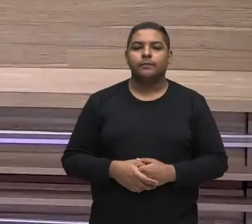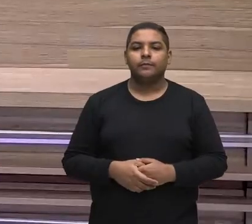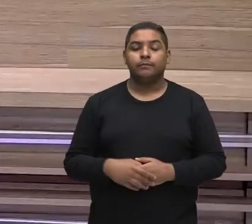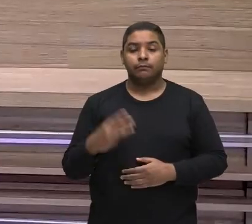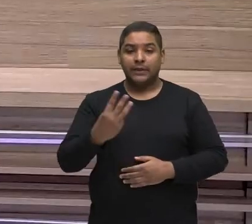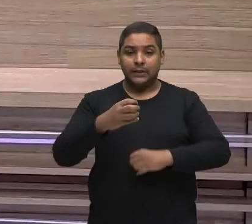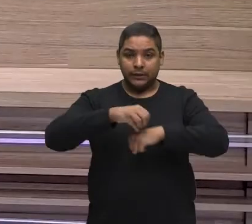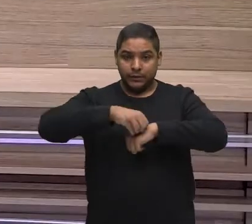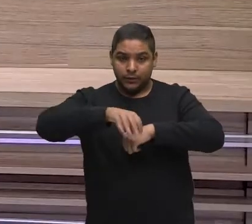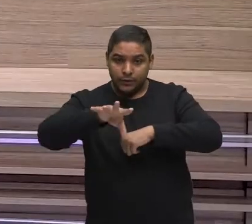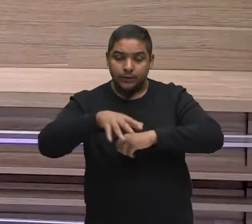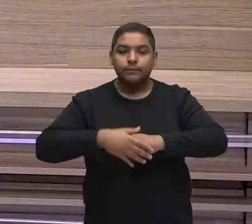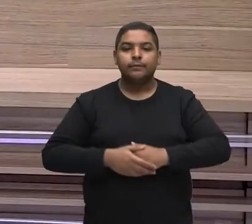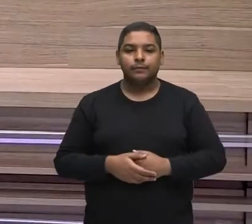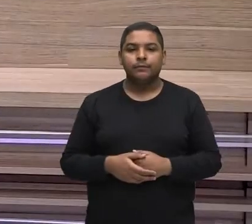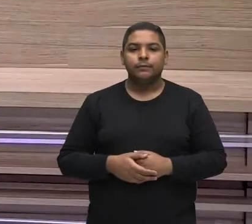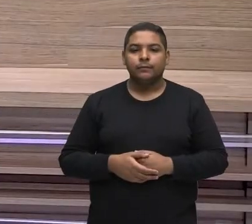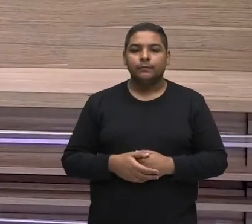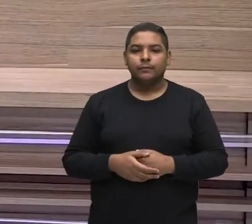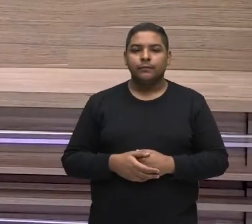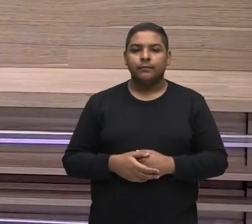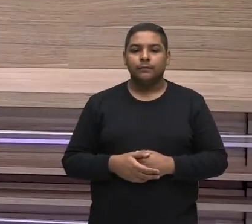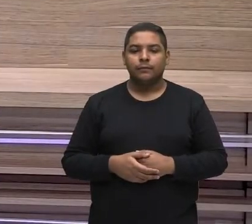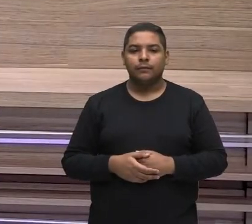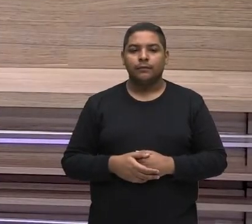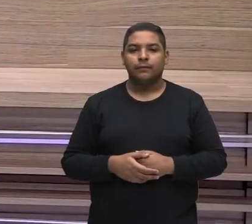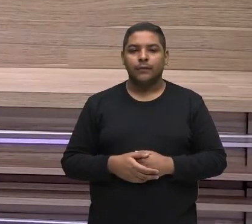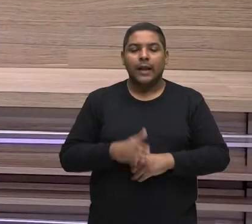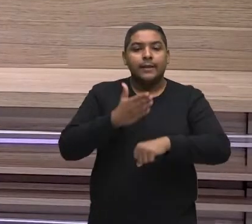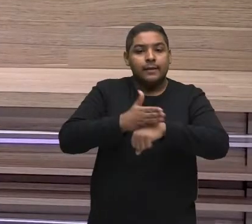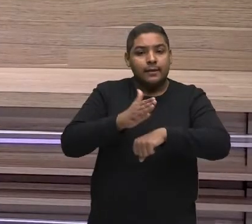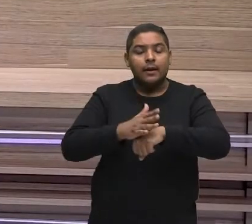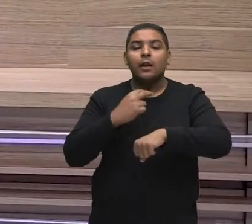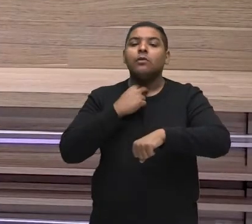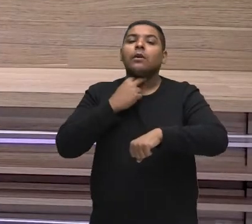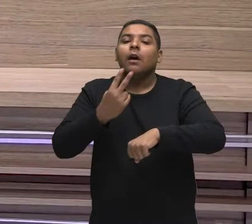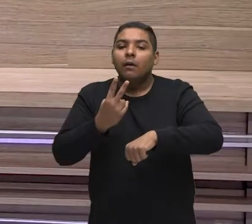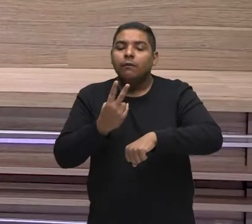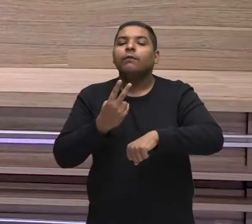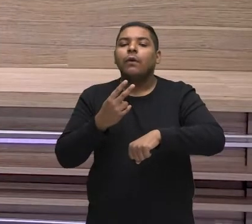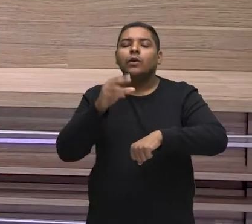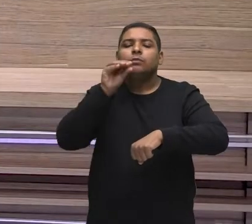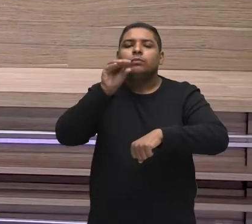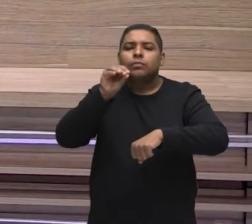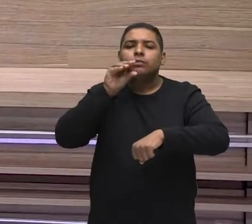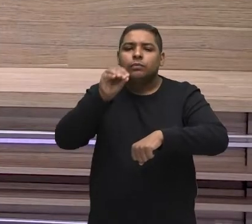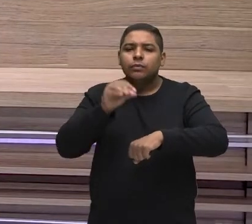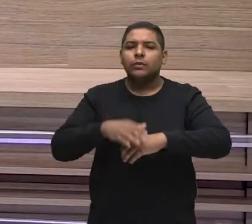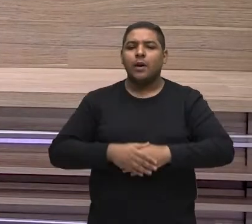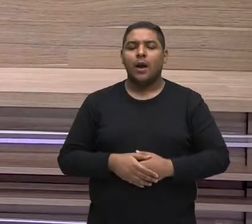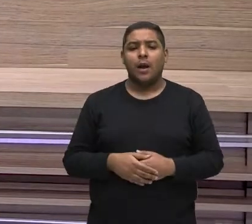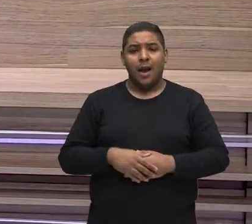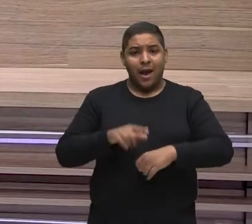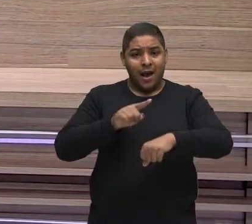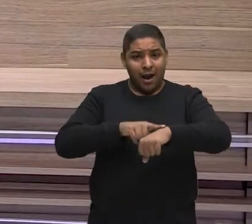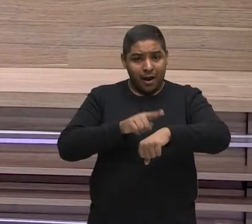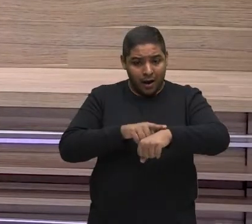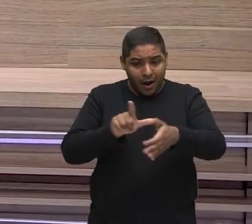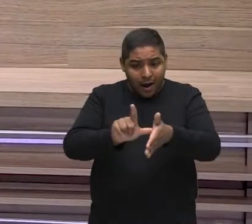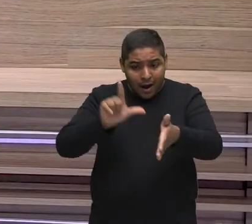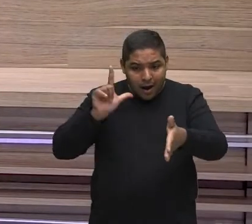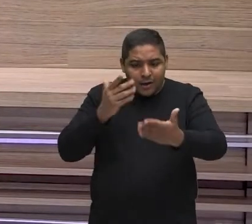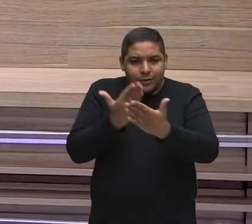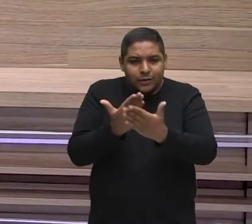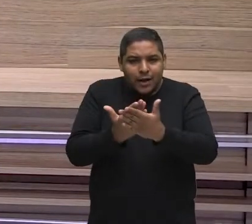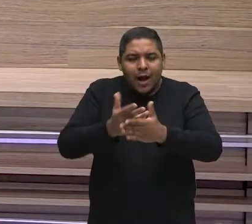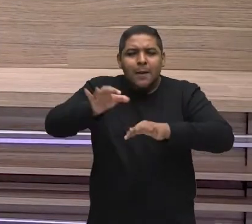Terceira dica: aquecimento e desaquecimento vocal. Quando você realiza exercícios vocais minutos antes da aula, você